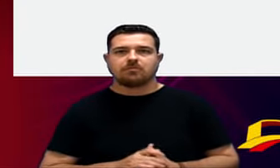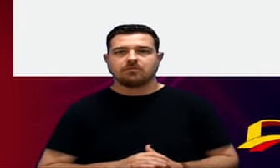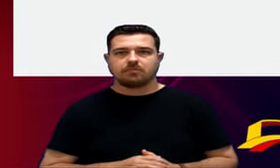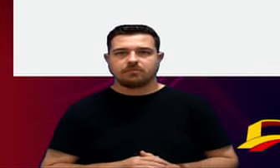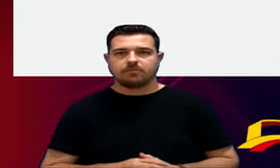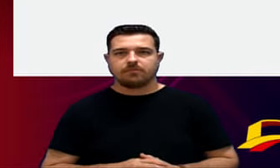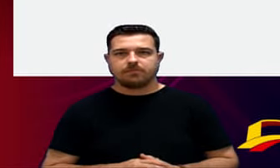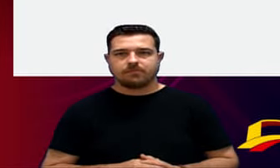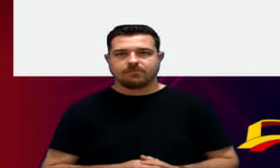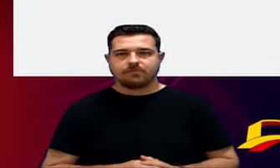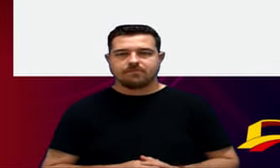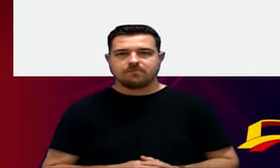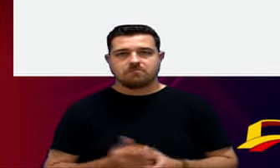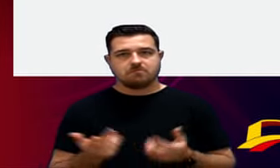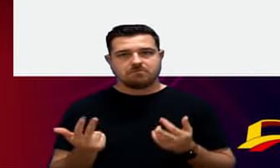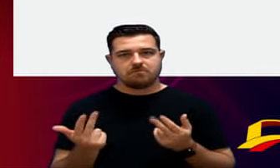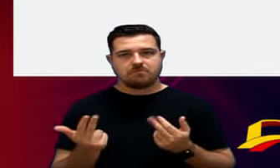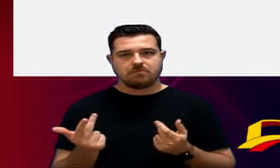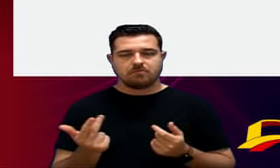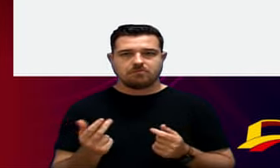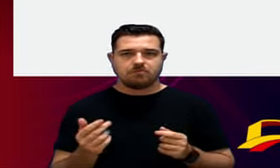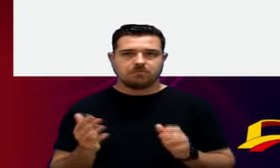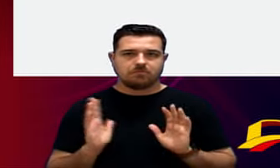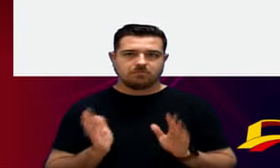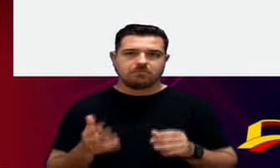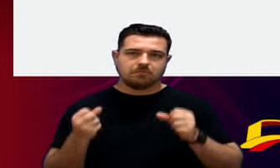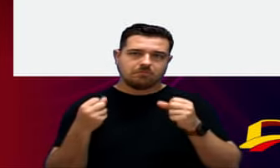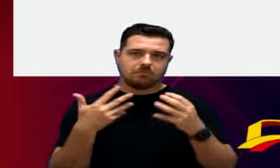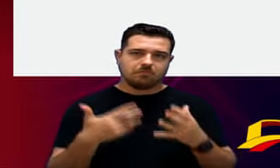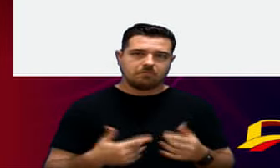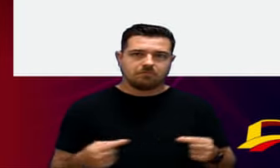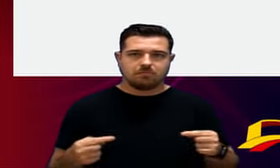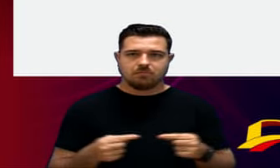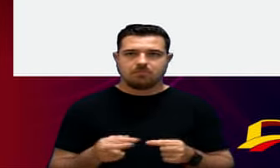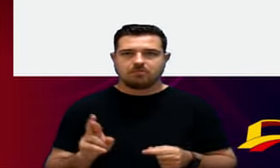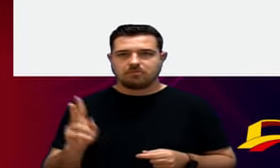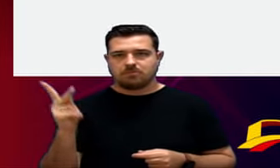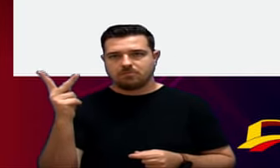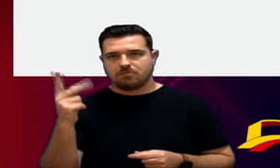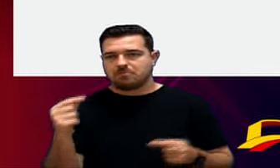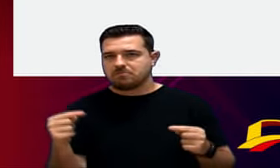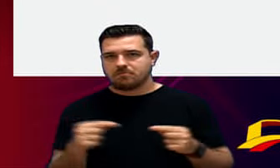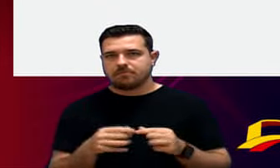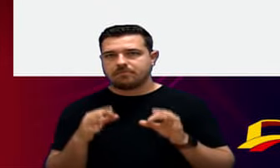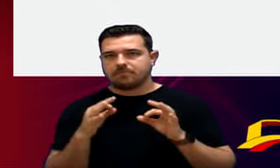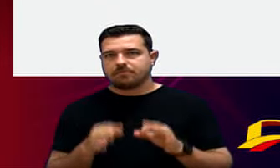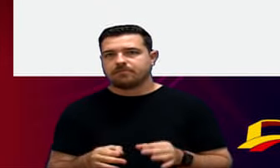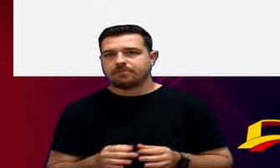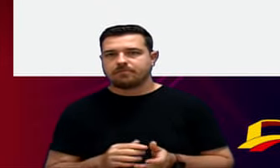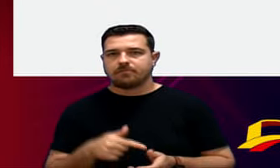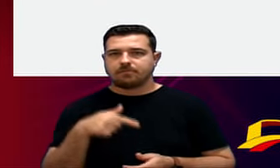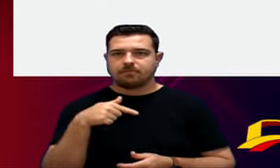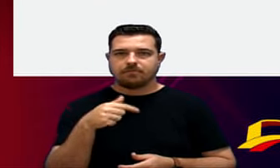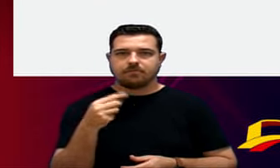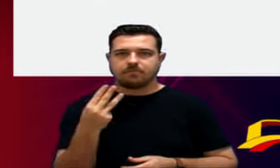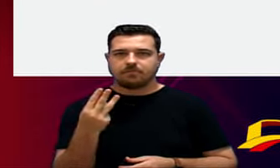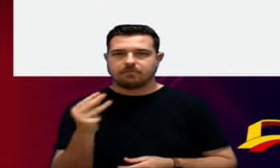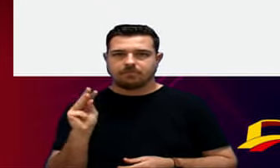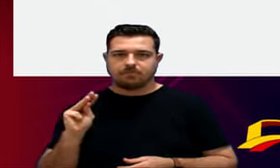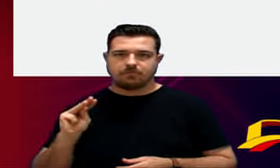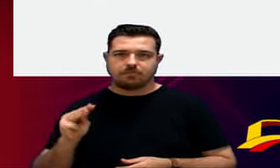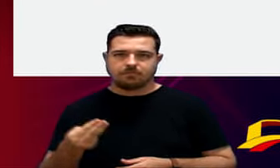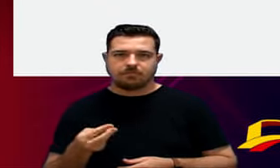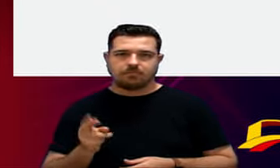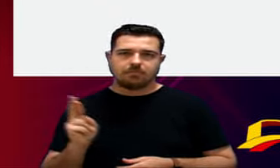eh é o mesmo valor aí mencionado com relação à despesa de pessoal de Recursos Humanos r 73.5